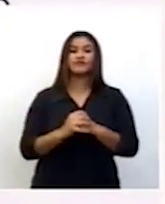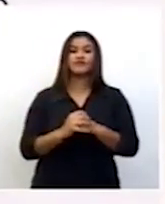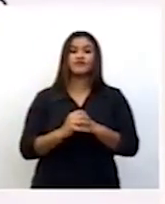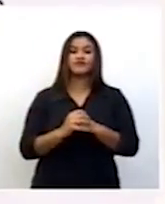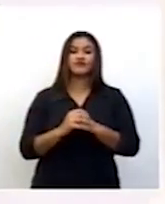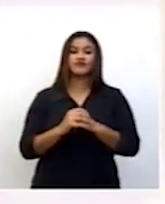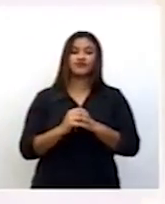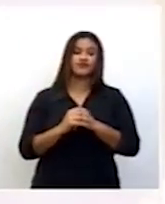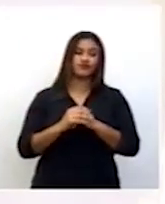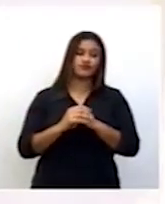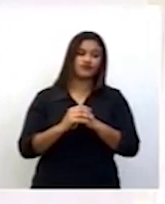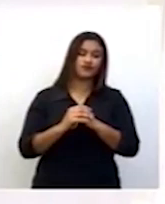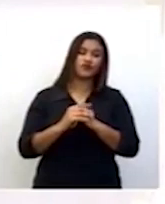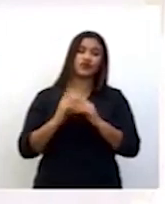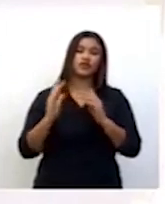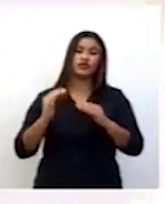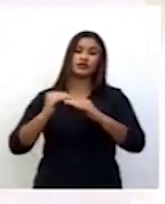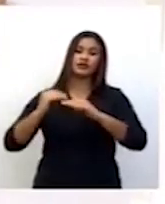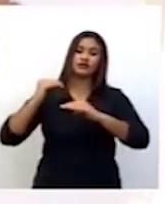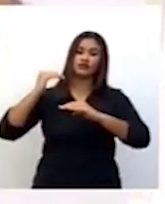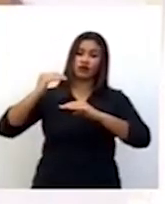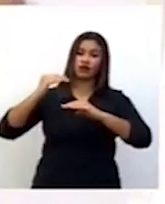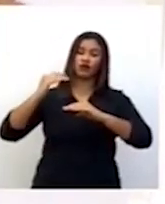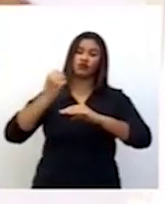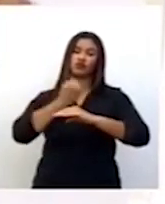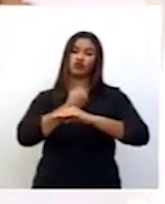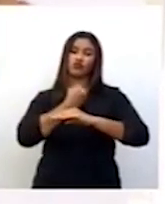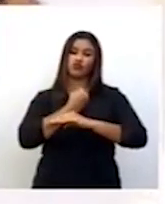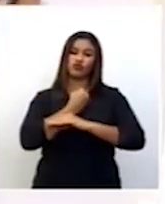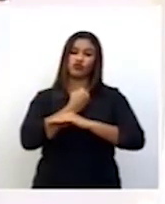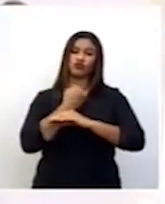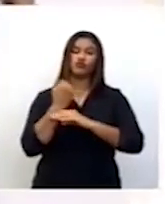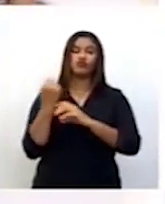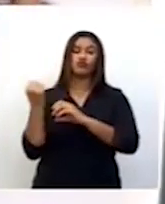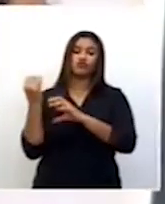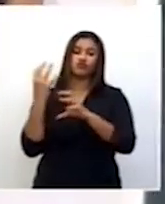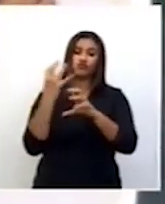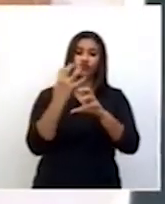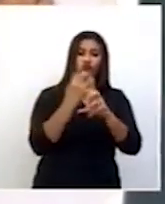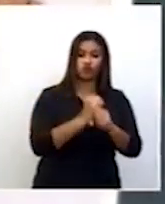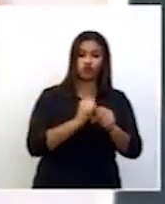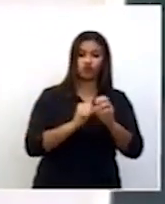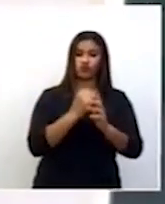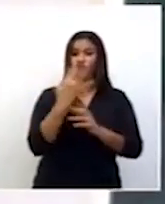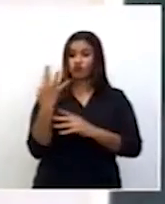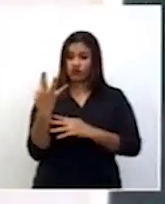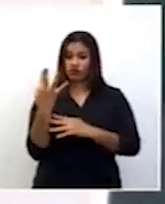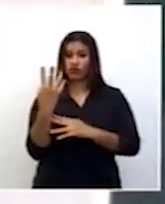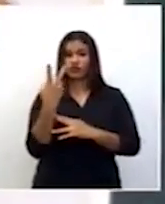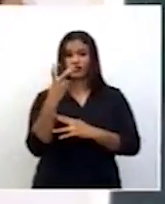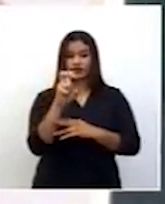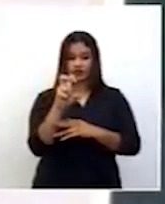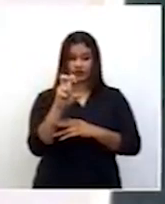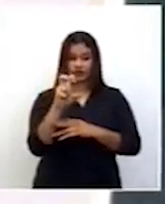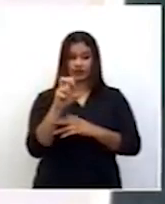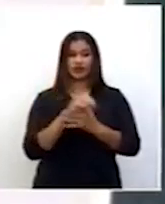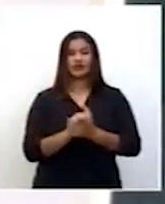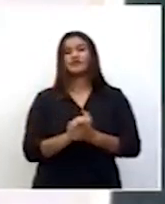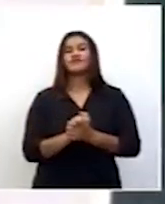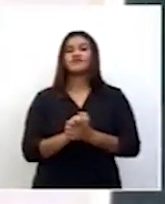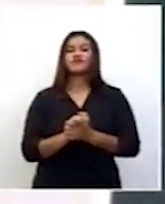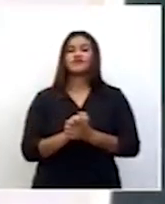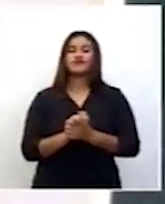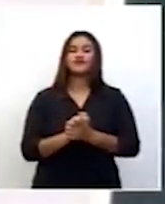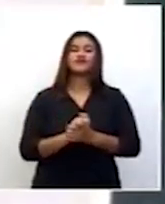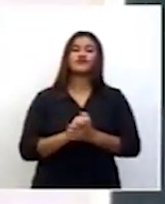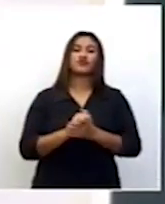elevado ao número de termos, que no caso aqui é 15. Subtrai 1. Sobre,